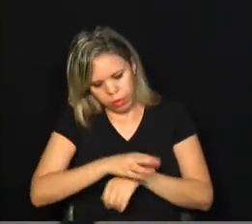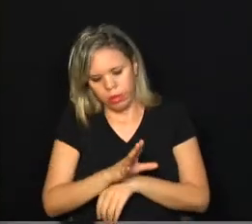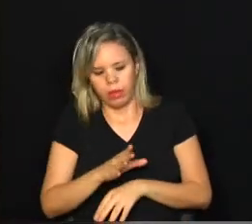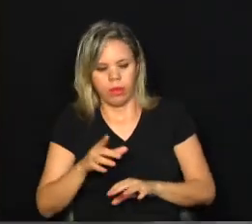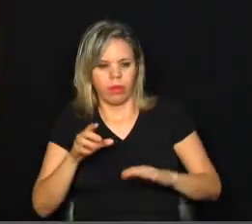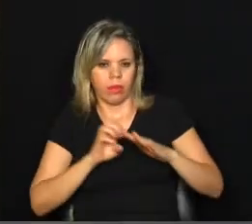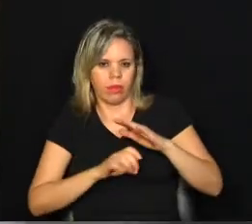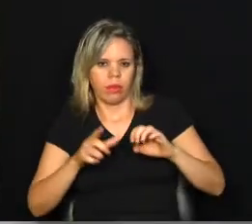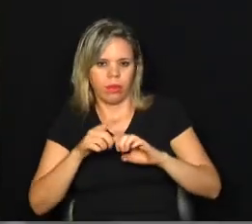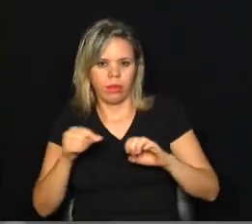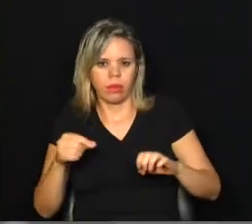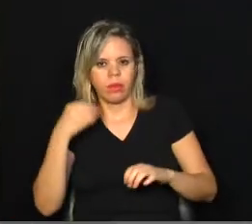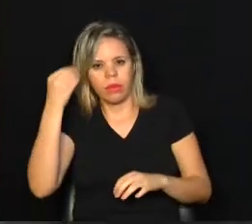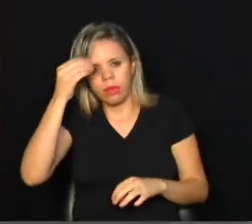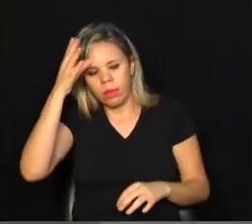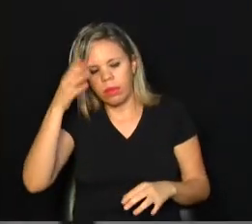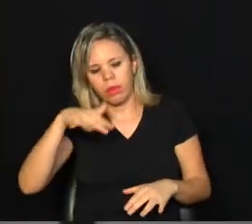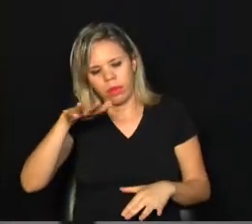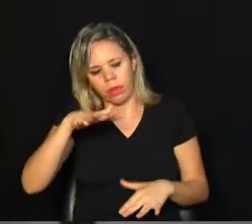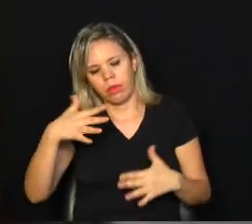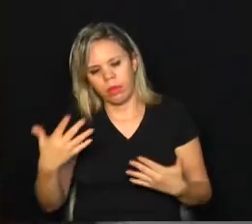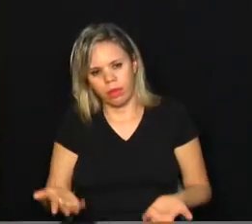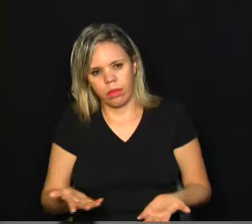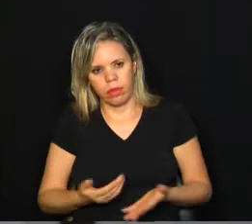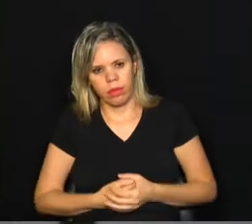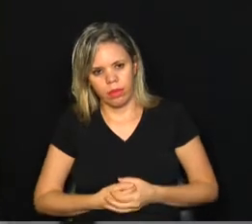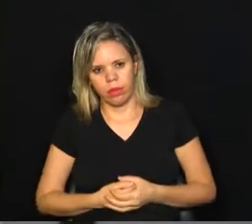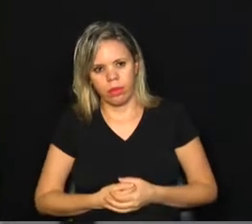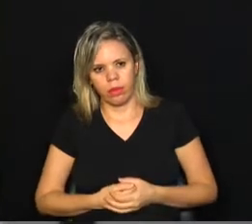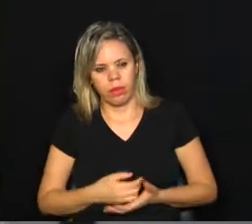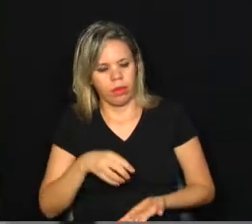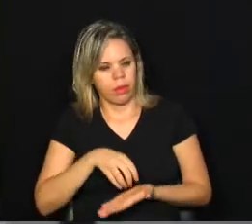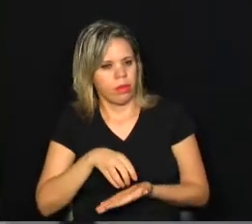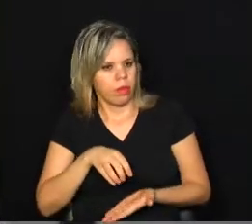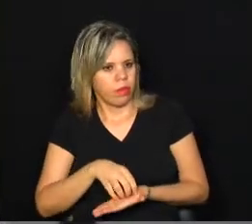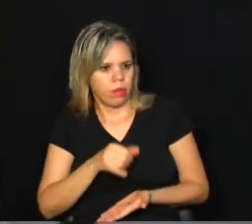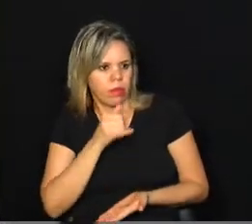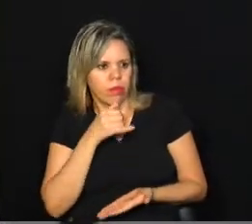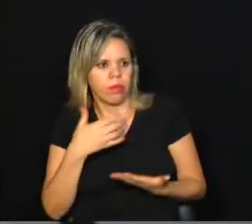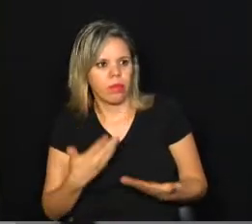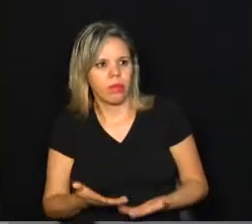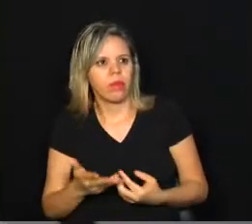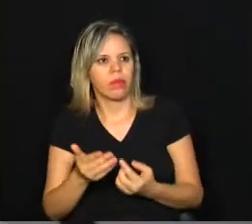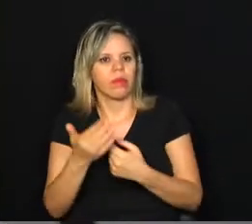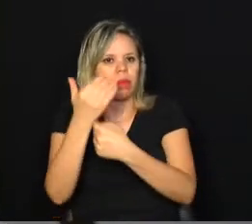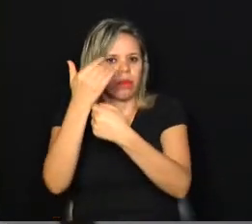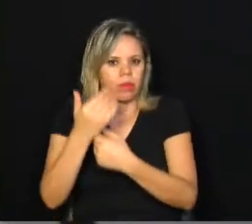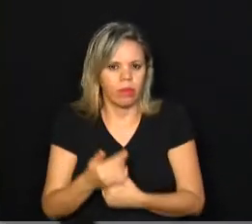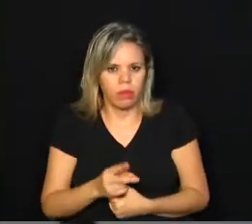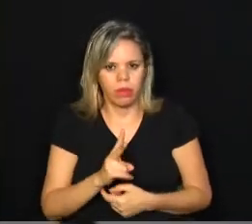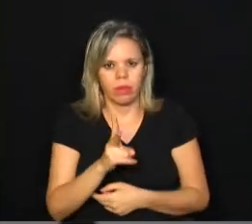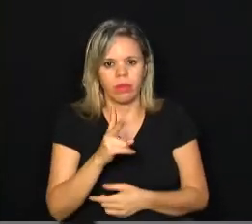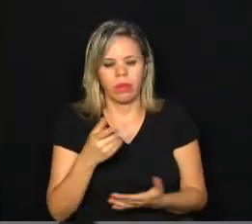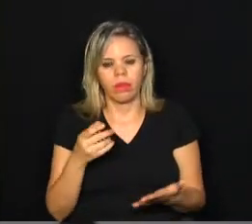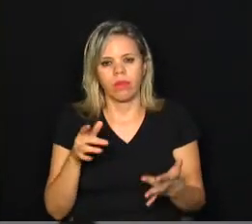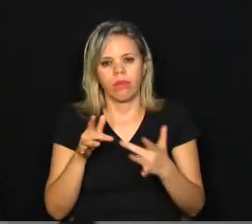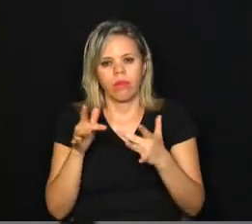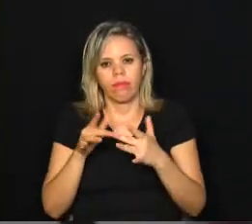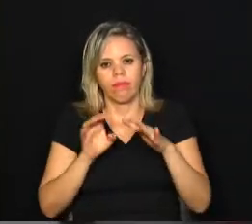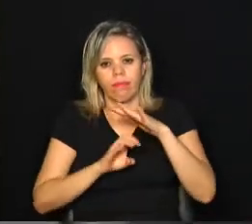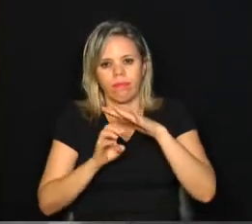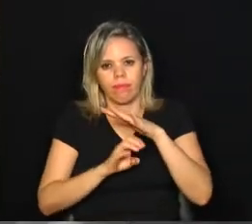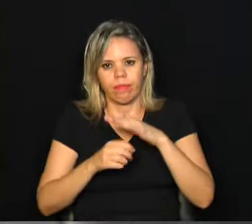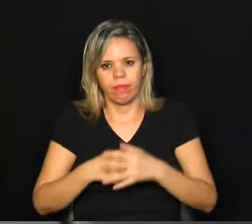startup, esse conhecimento nessa área, num centro de tecnologia que sempre buscou contato com as